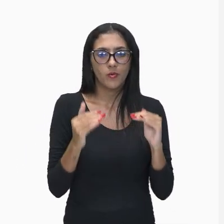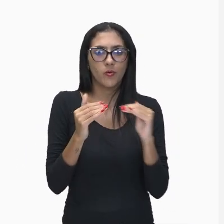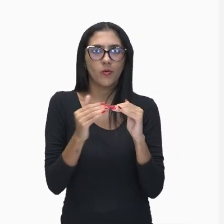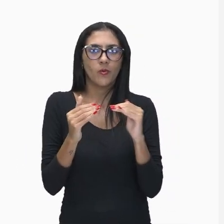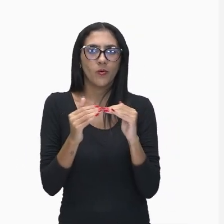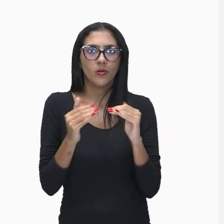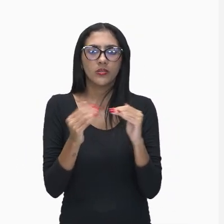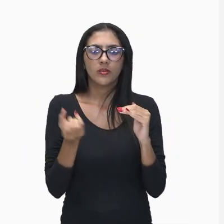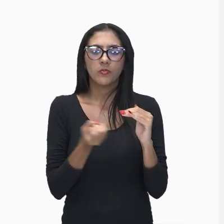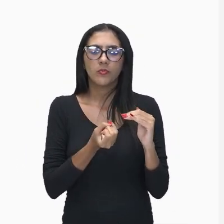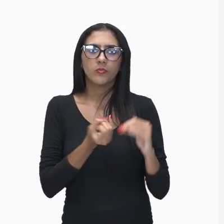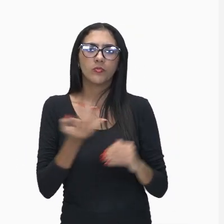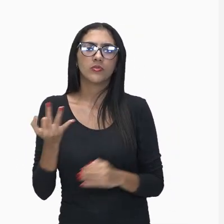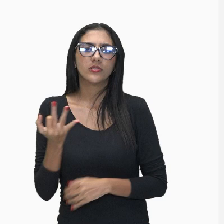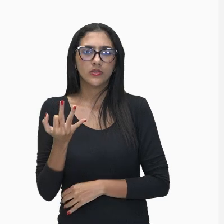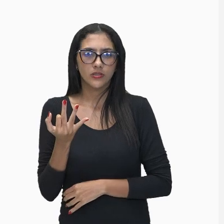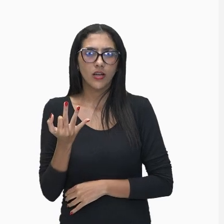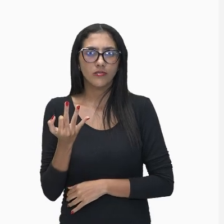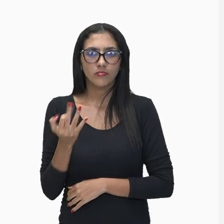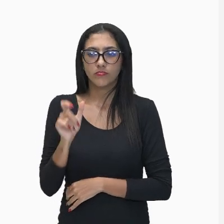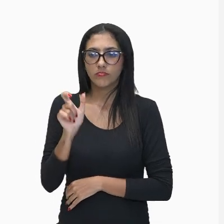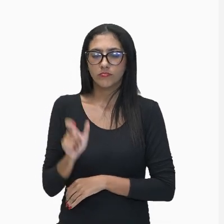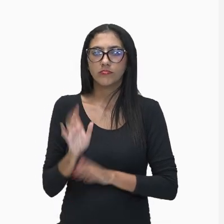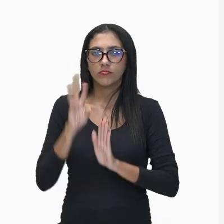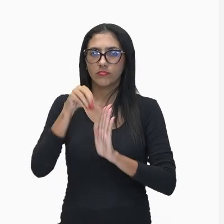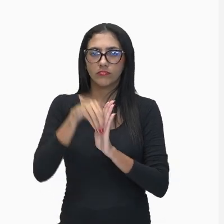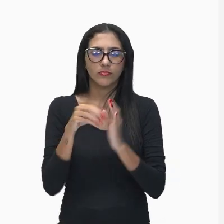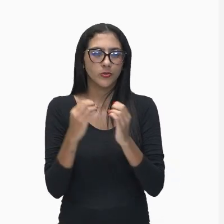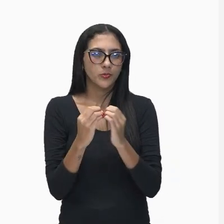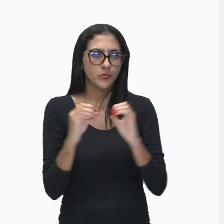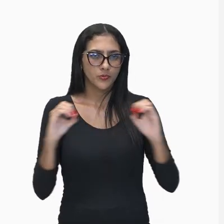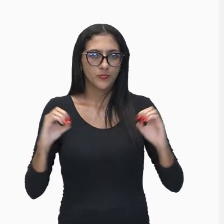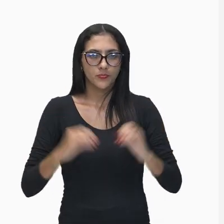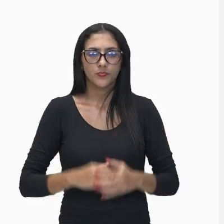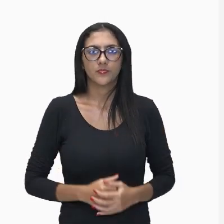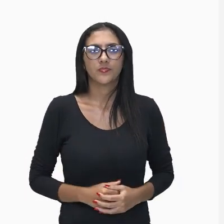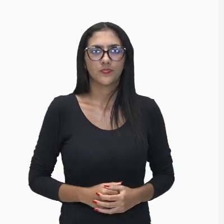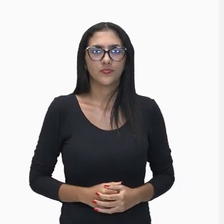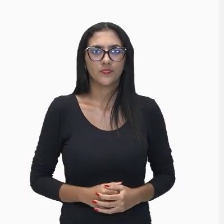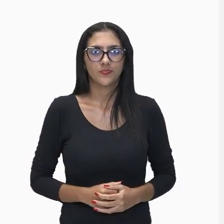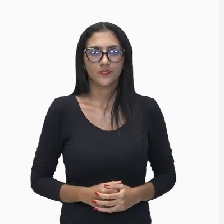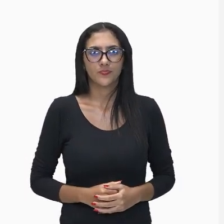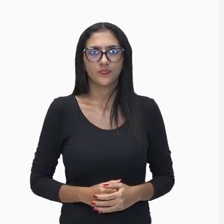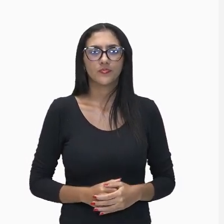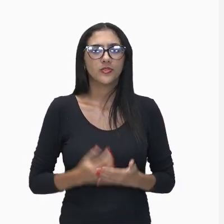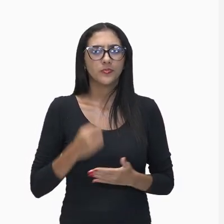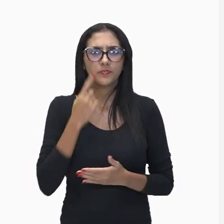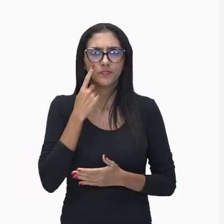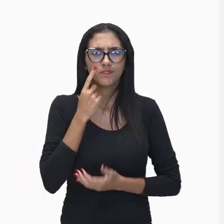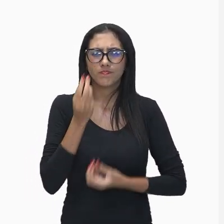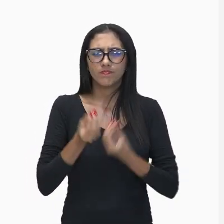numerador presente no sujeito da oração. Então, vamos analisar como funciona